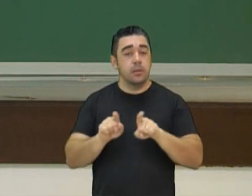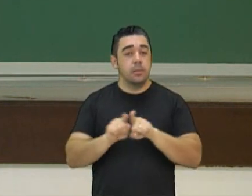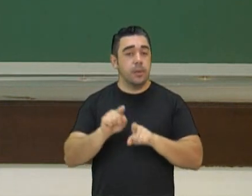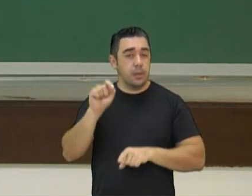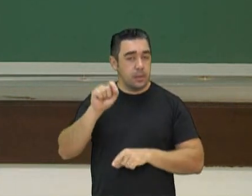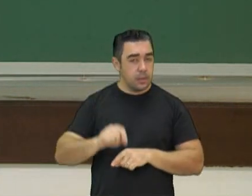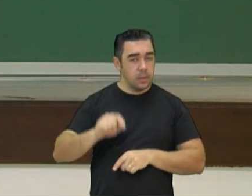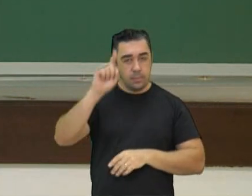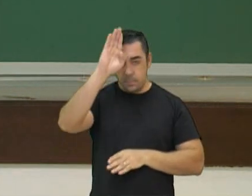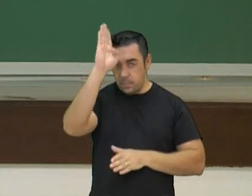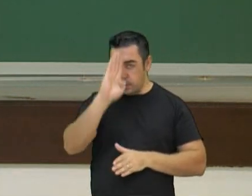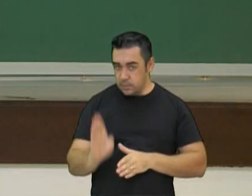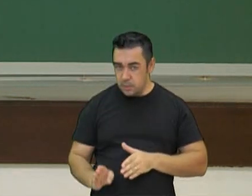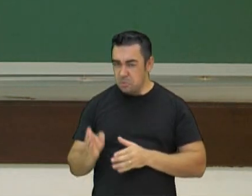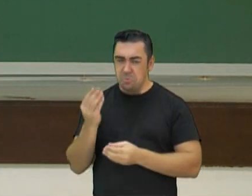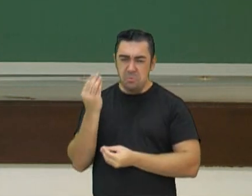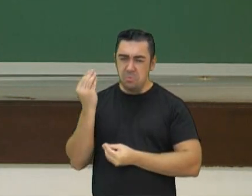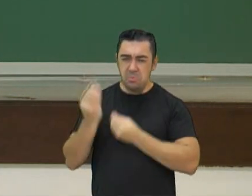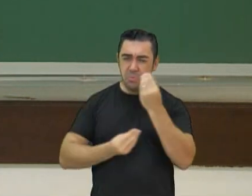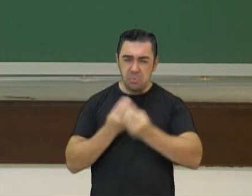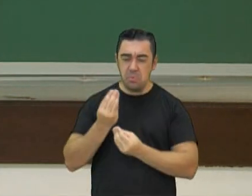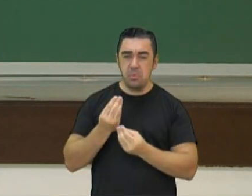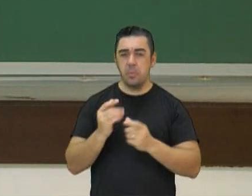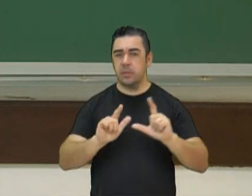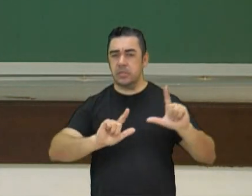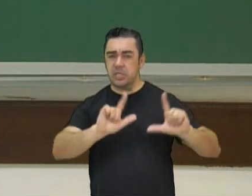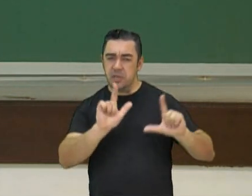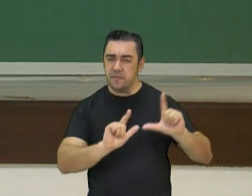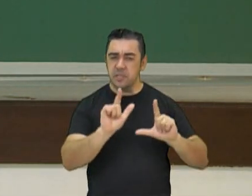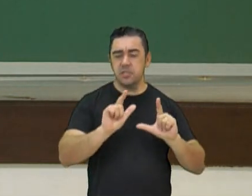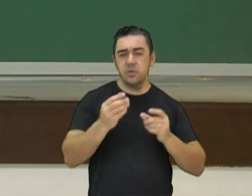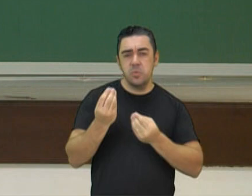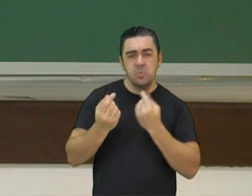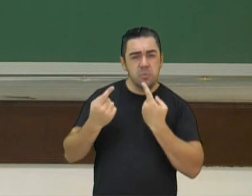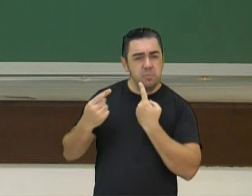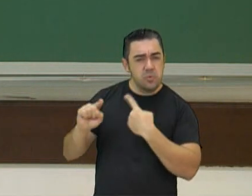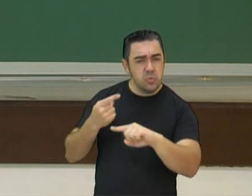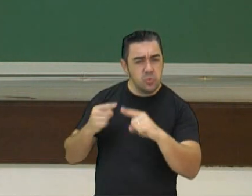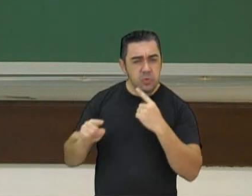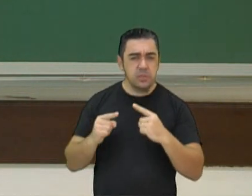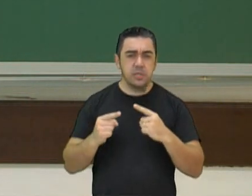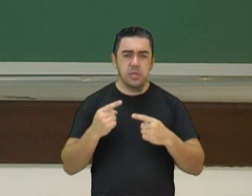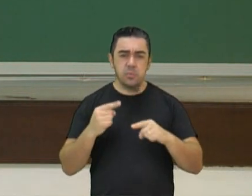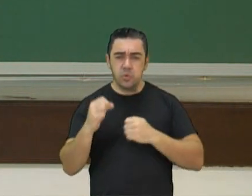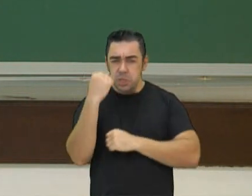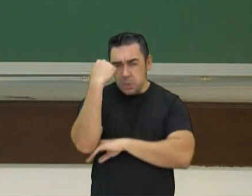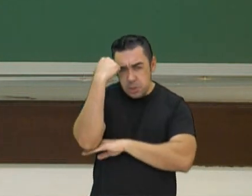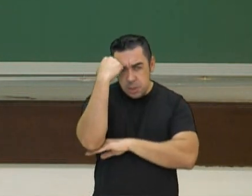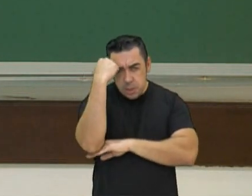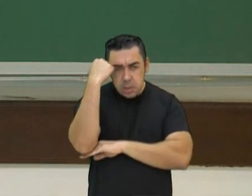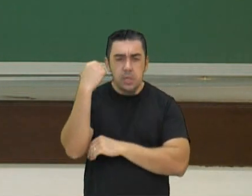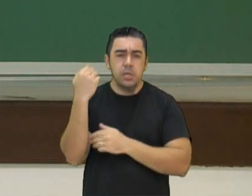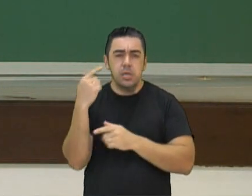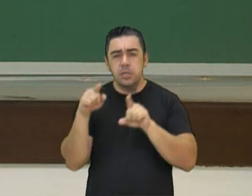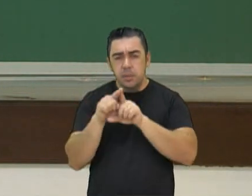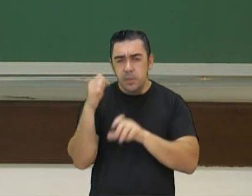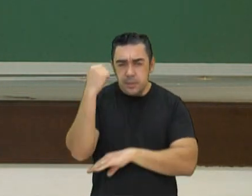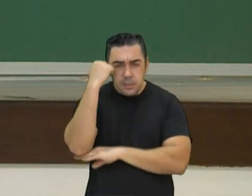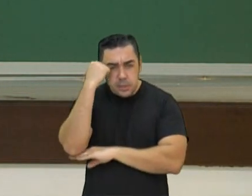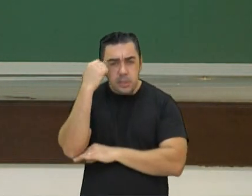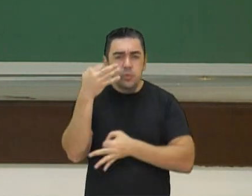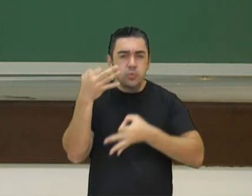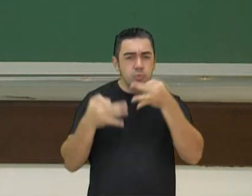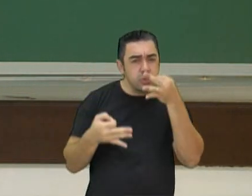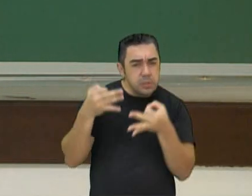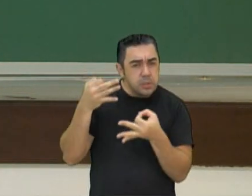no Brasil, falamos como que foi a TV aqui, as músicas, a música sertaneja, o sertanejo jurídico,